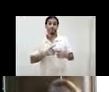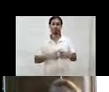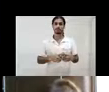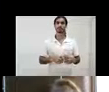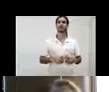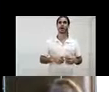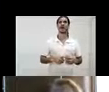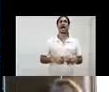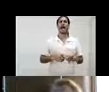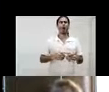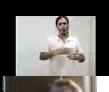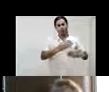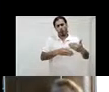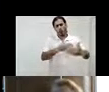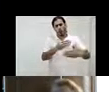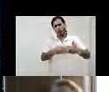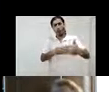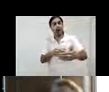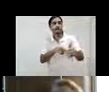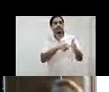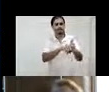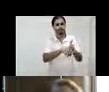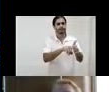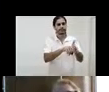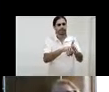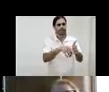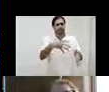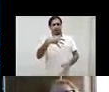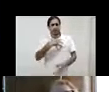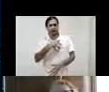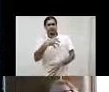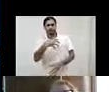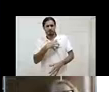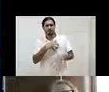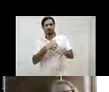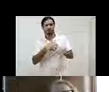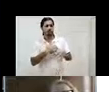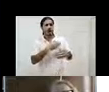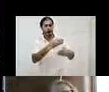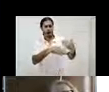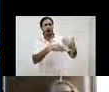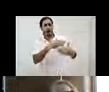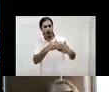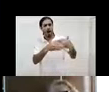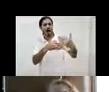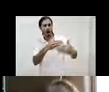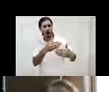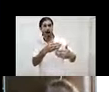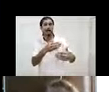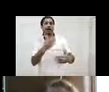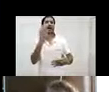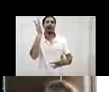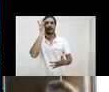processo de pesquisa para que a nossa compreensão ocorra. Ah, eu vou fazer uma pesquisa na minha